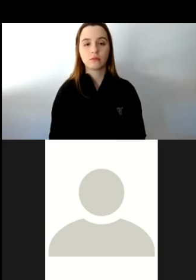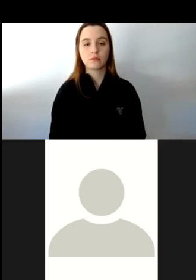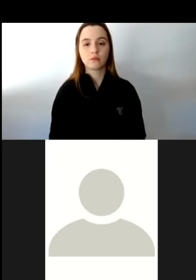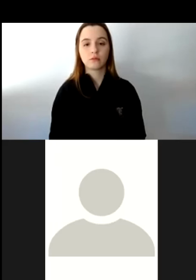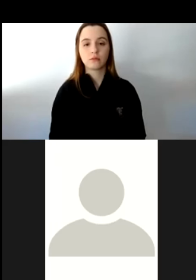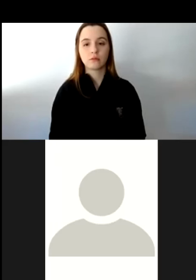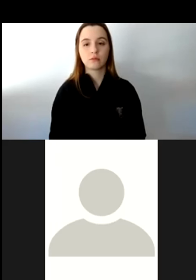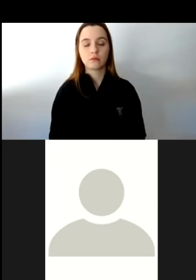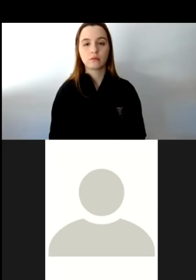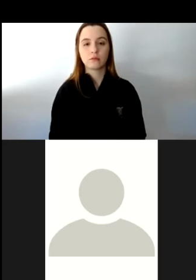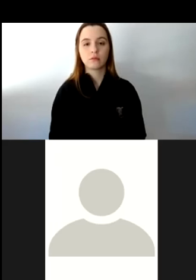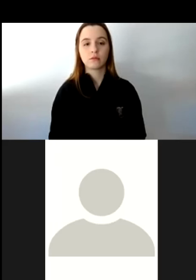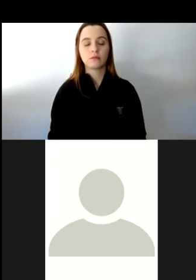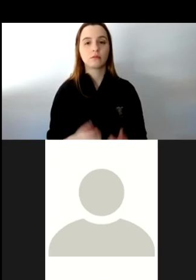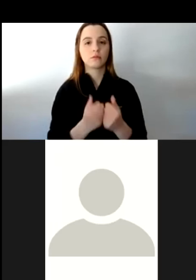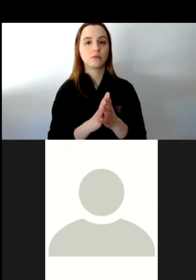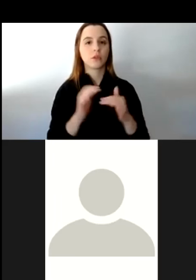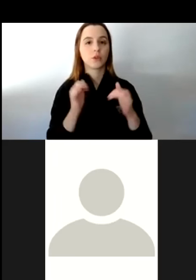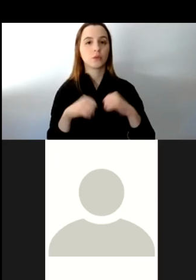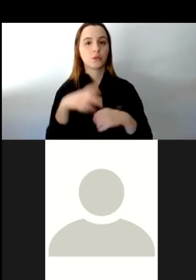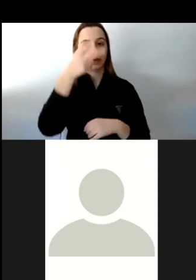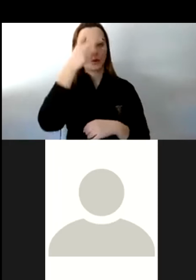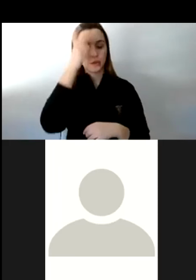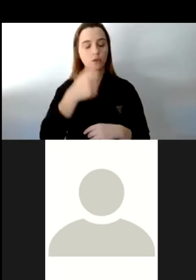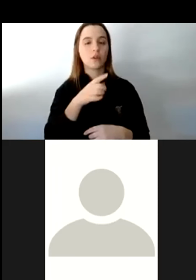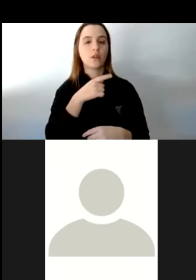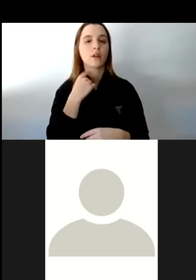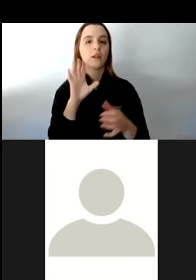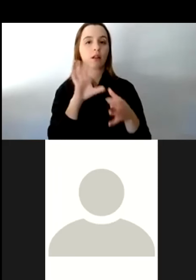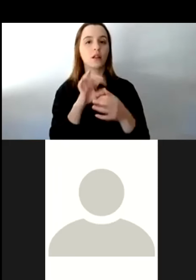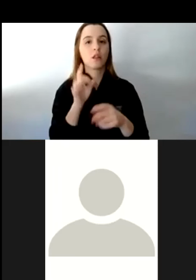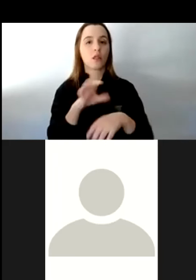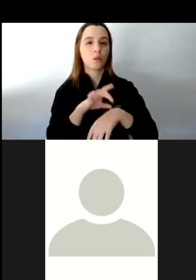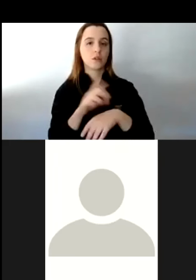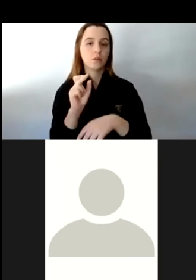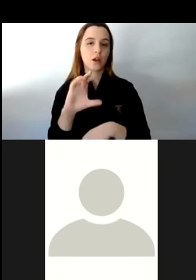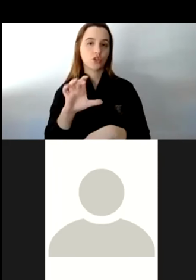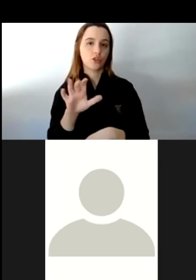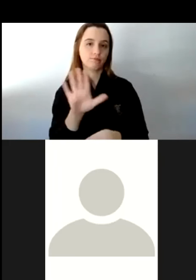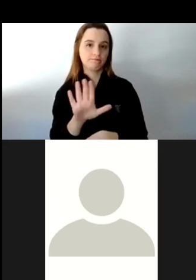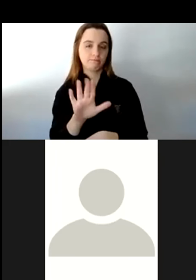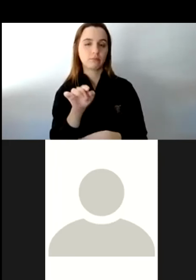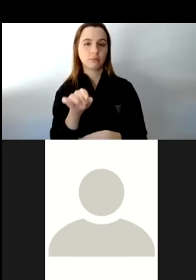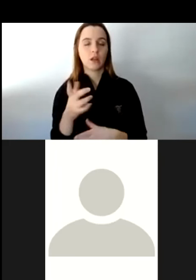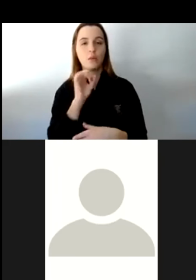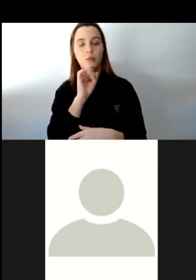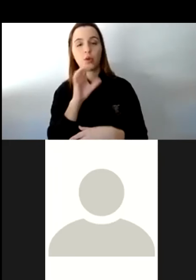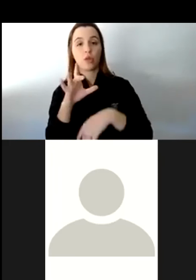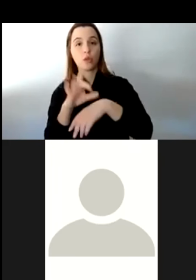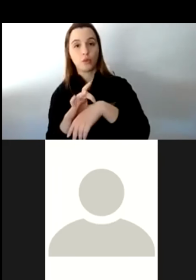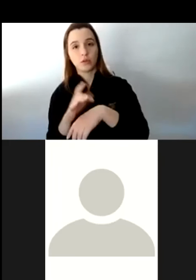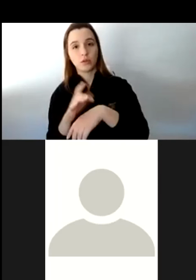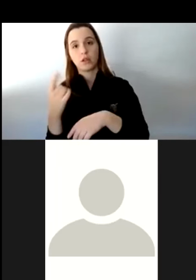é consensual que o conceito de raridade está associado à prevalência de uma doença numa determinada região. Logo, podem